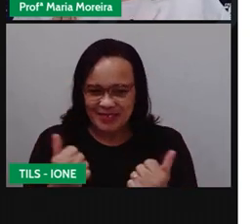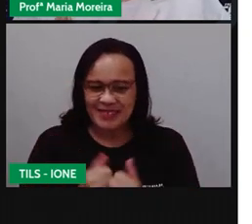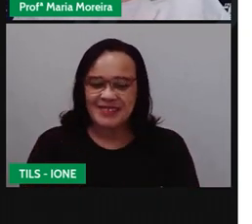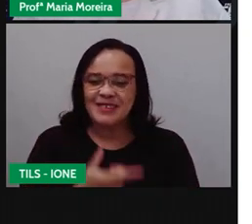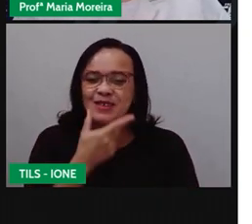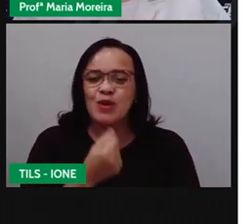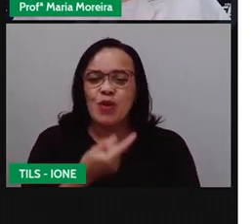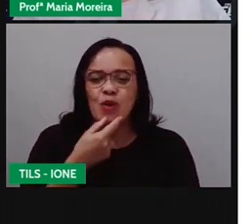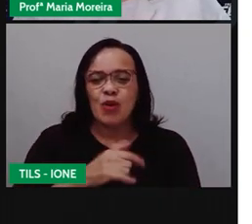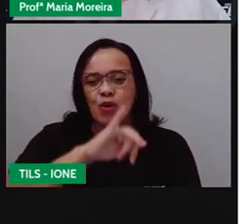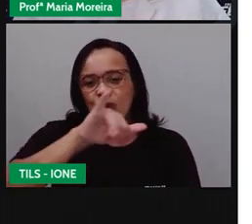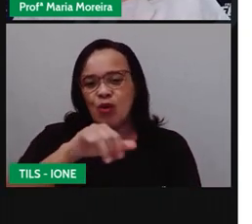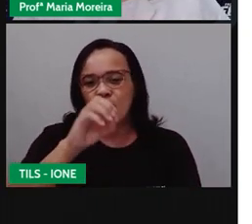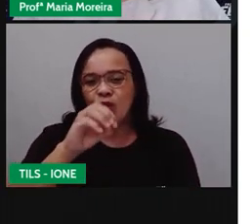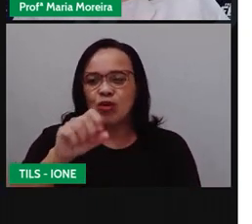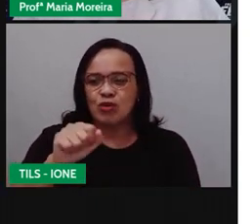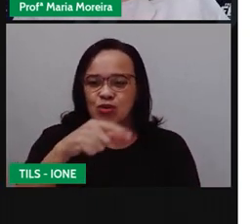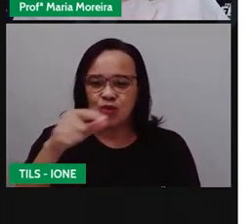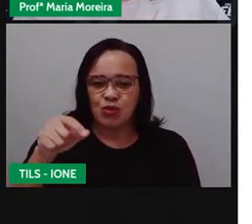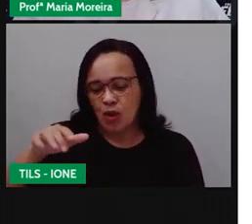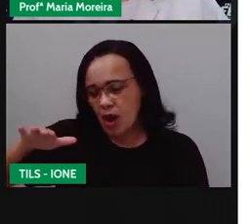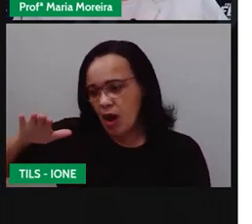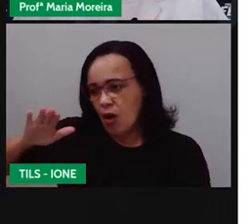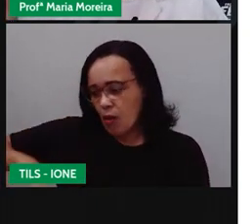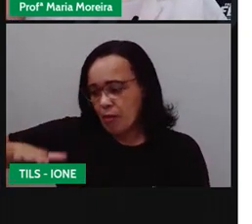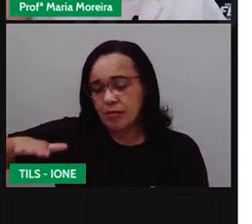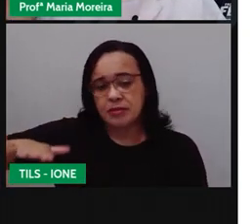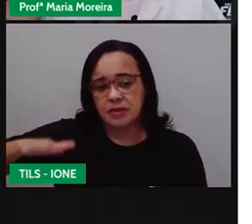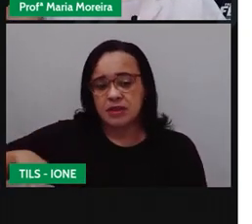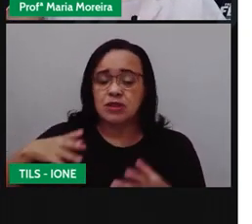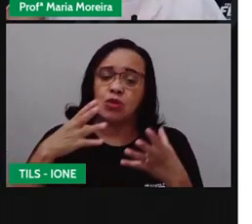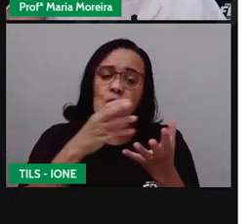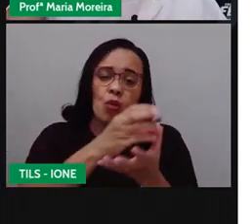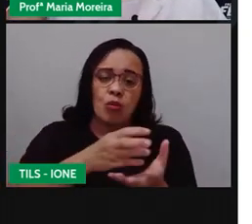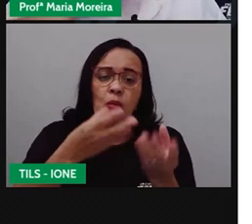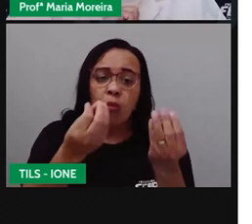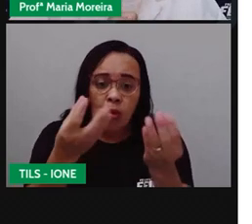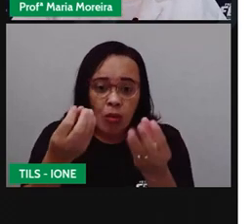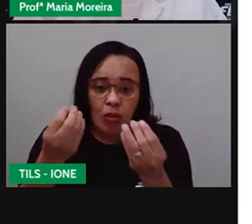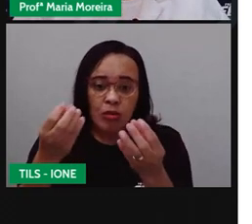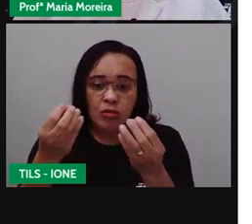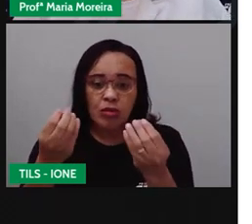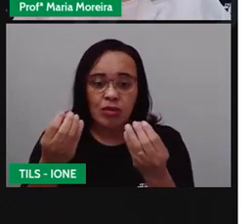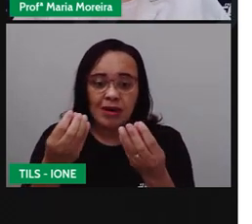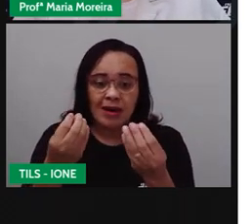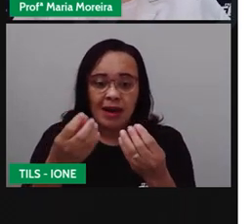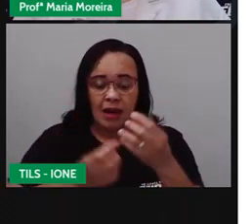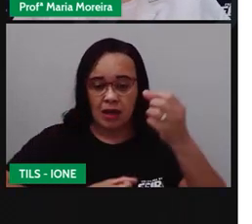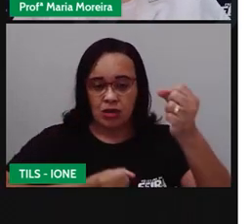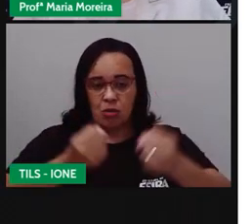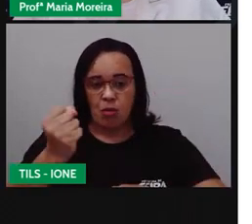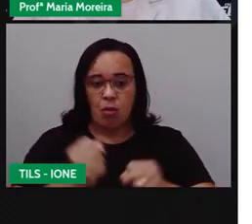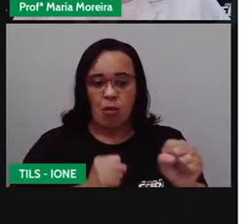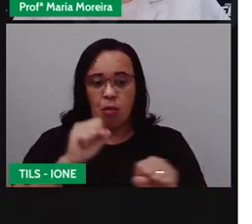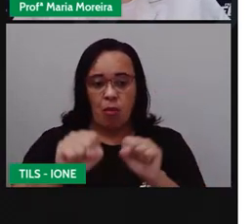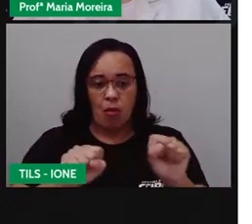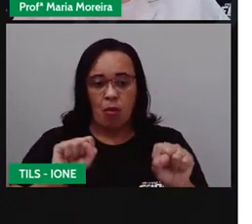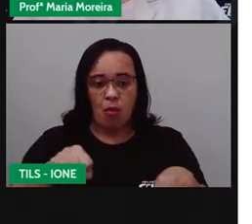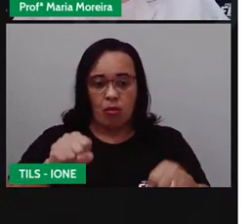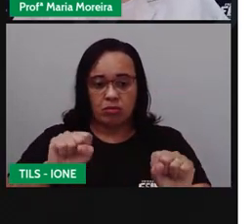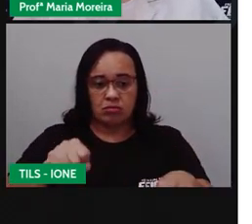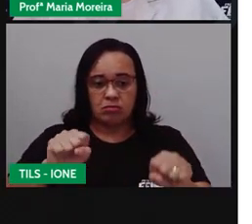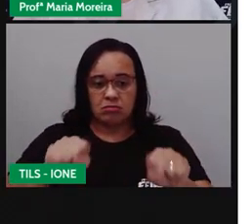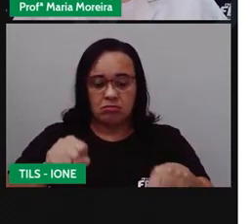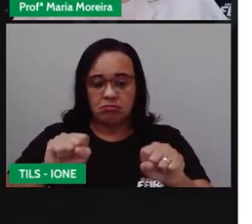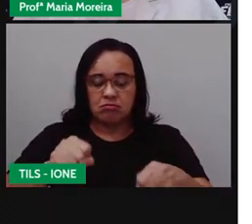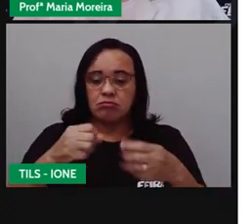tem muitas miniaturas de motocicletas. O que é uma miniatura? Uma coisa o quê? Pequena. Ele não sabe, né, quantas